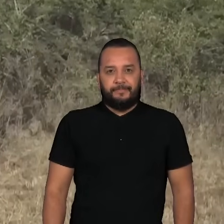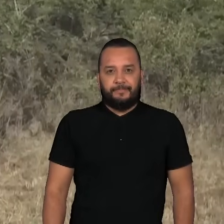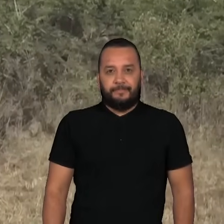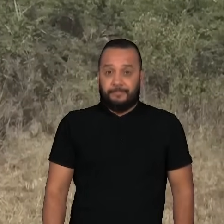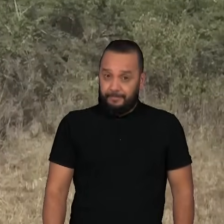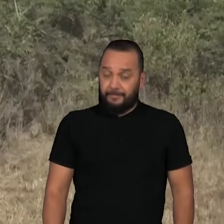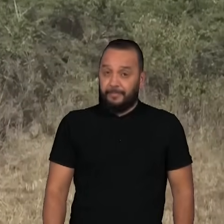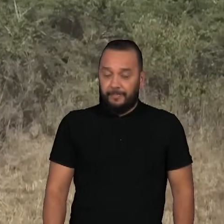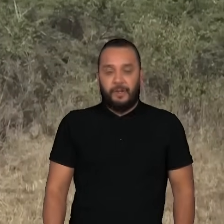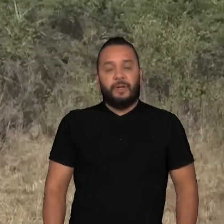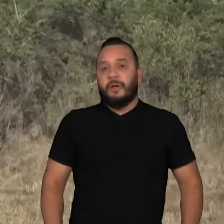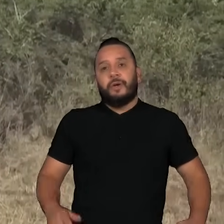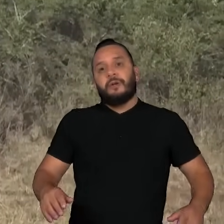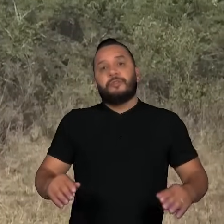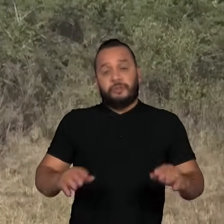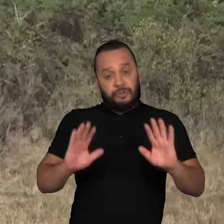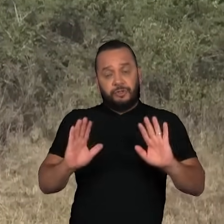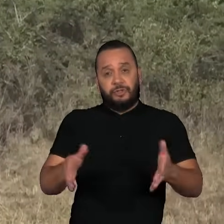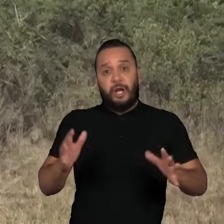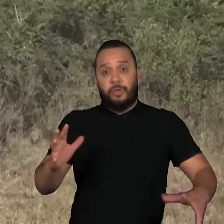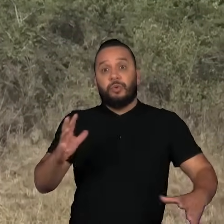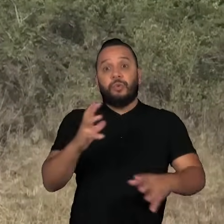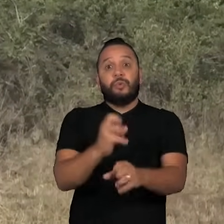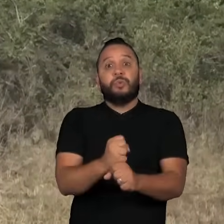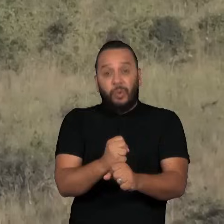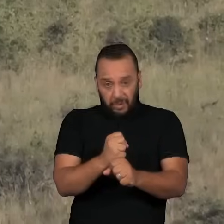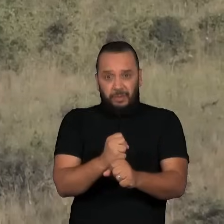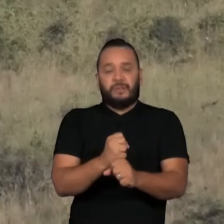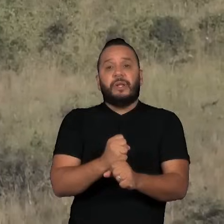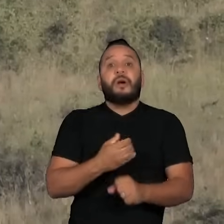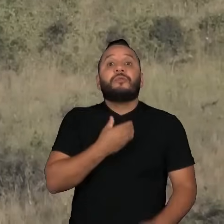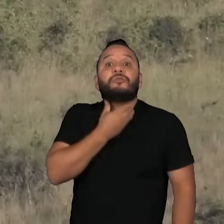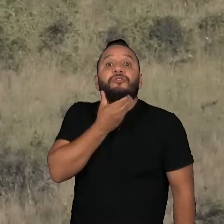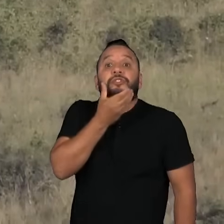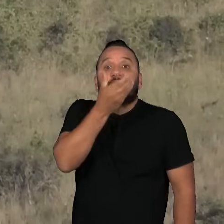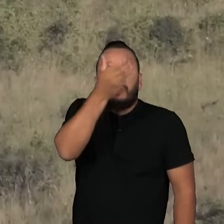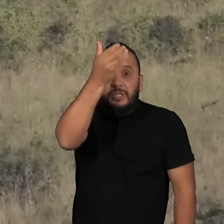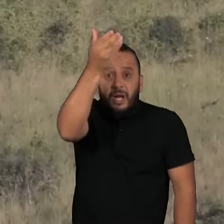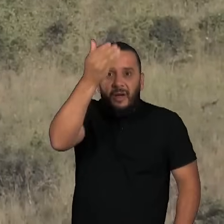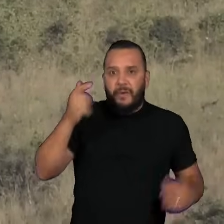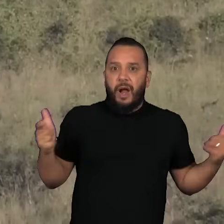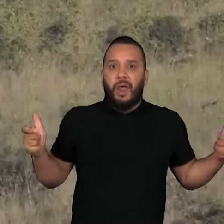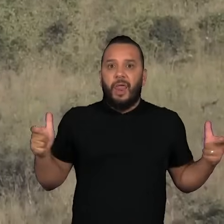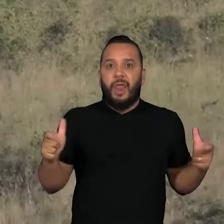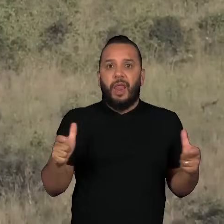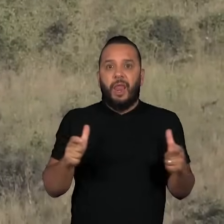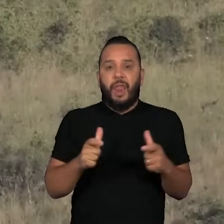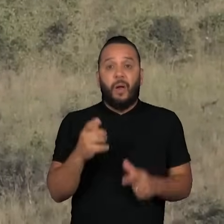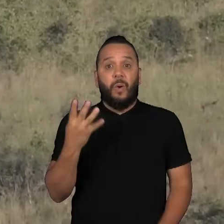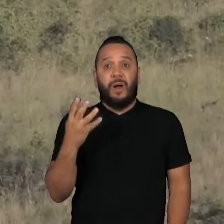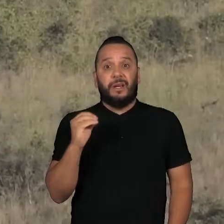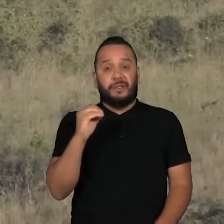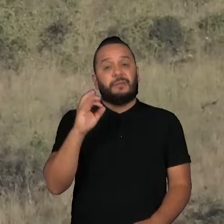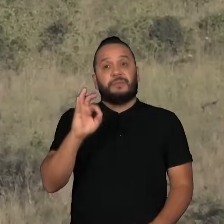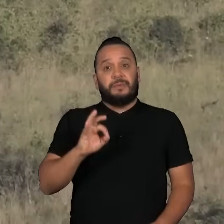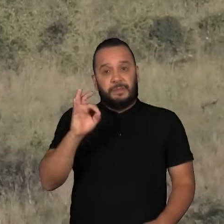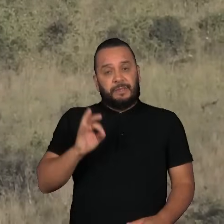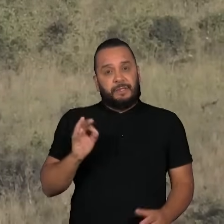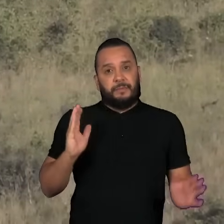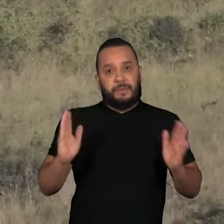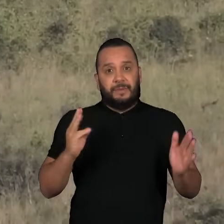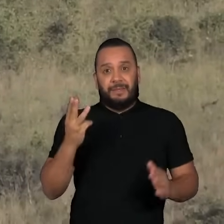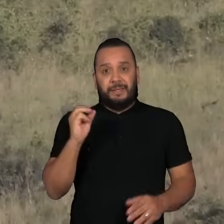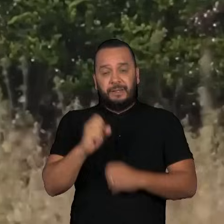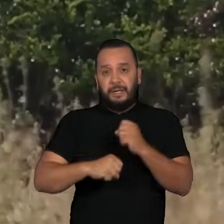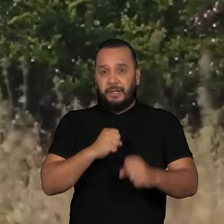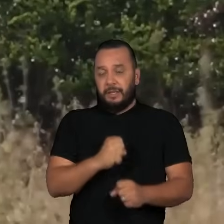A população de girafas diminuiu 40% nos últimos 30 anos. Existem agora menos de 70 mil